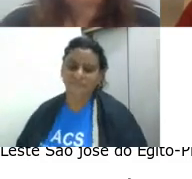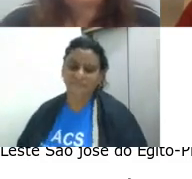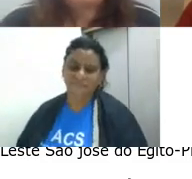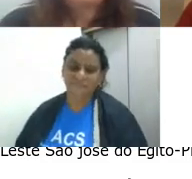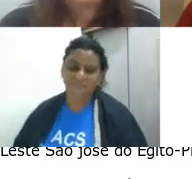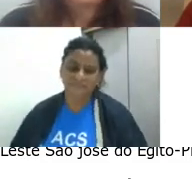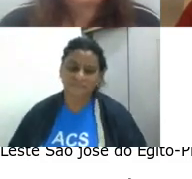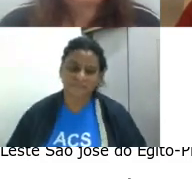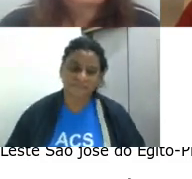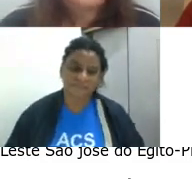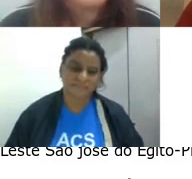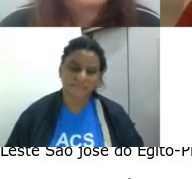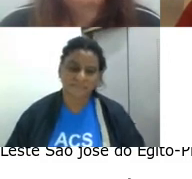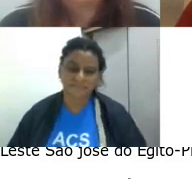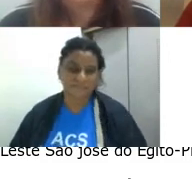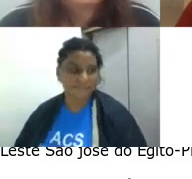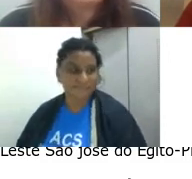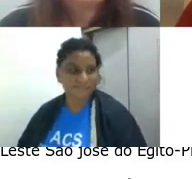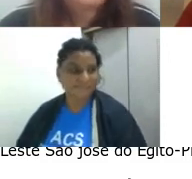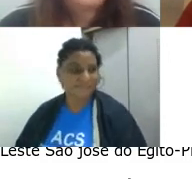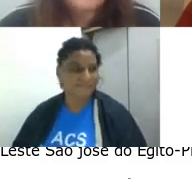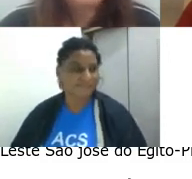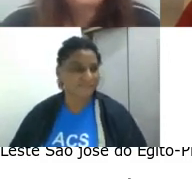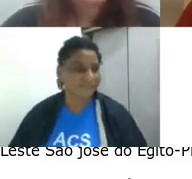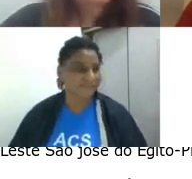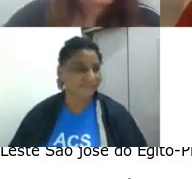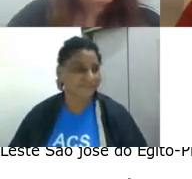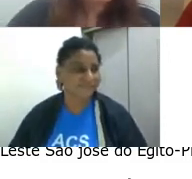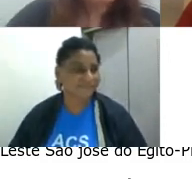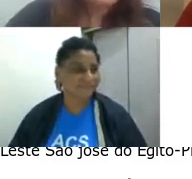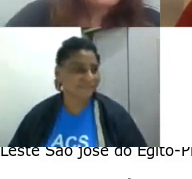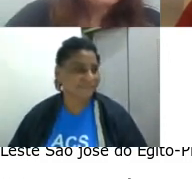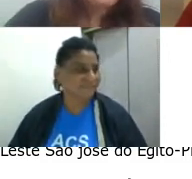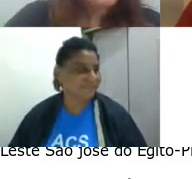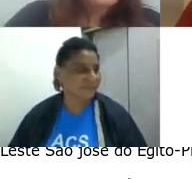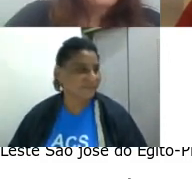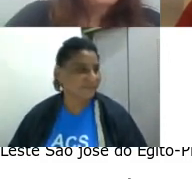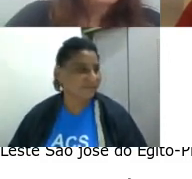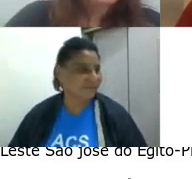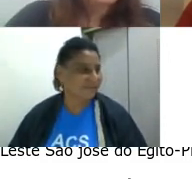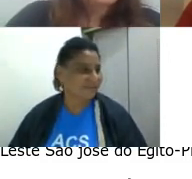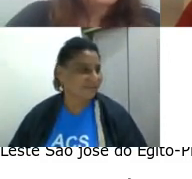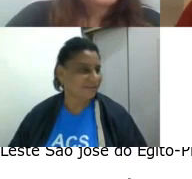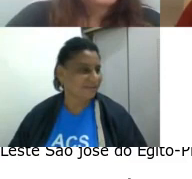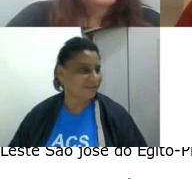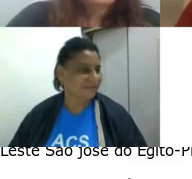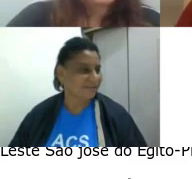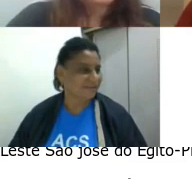a doença traz o decoimento desses pacientes com tuberculose é vídeo de duração rápida ainda dá para passar Cândida